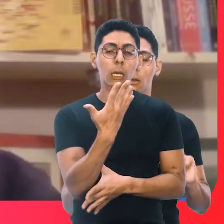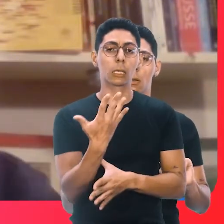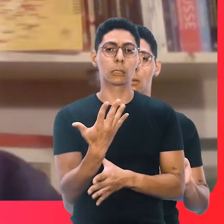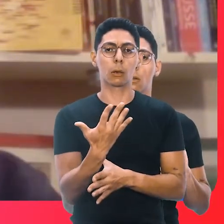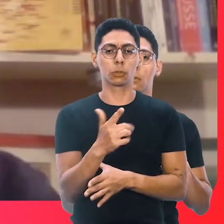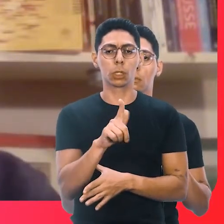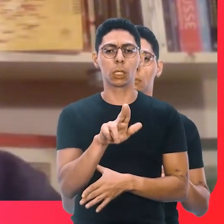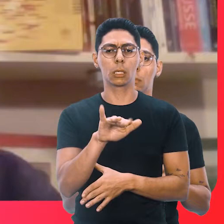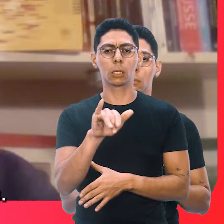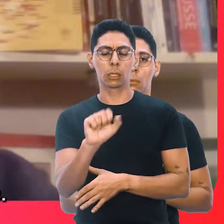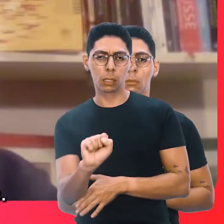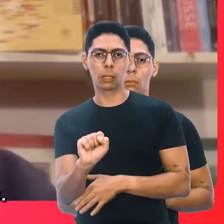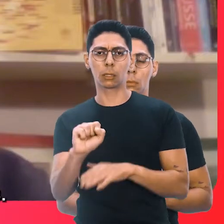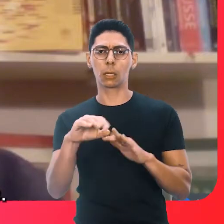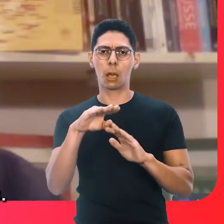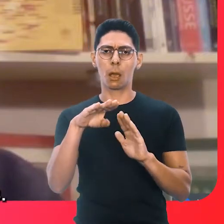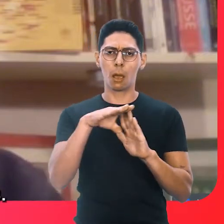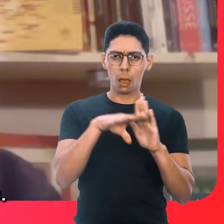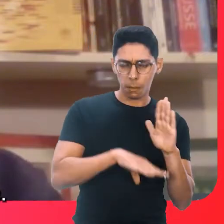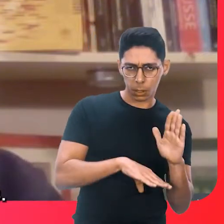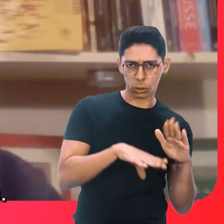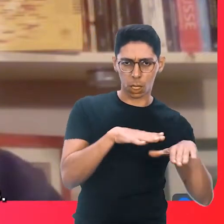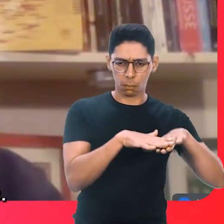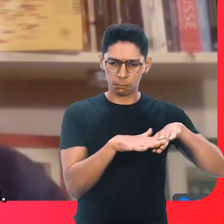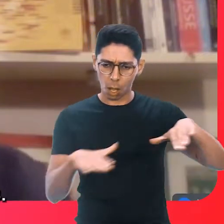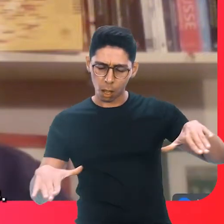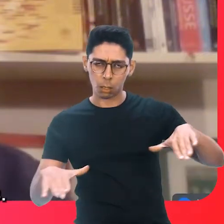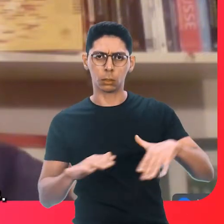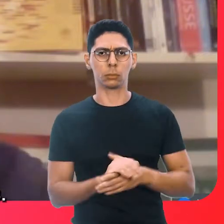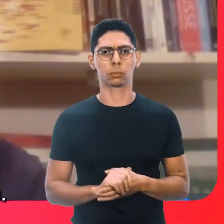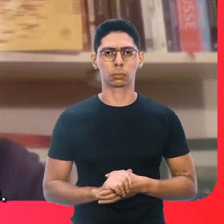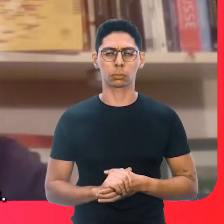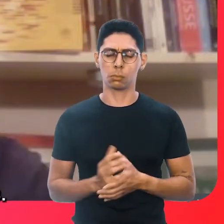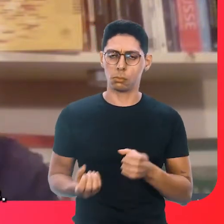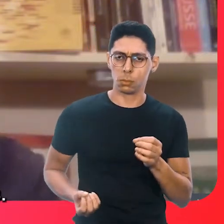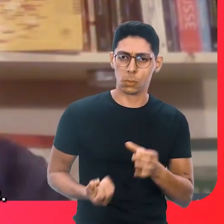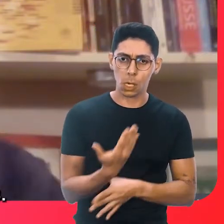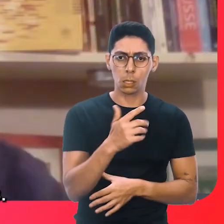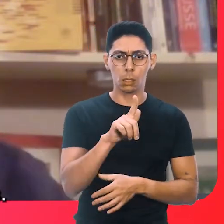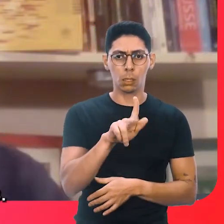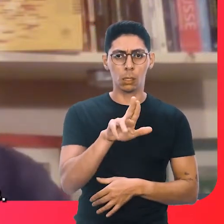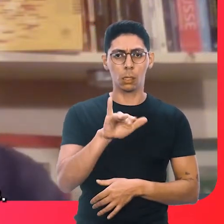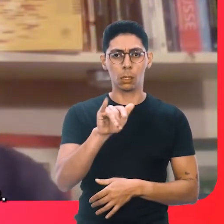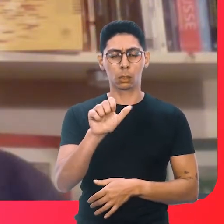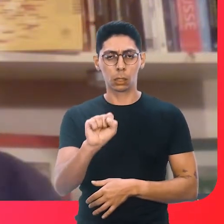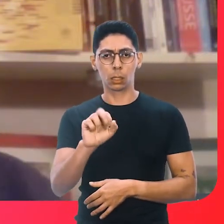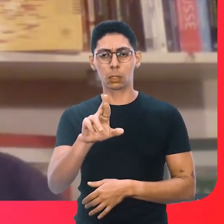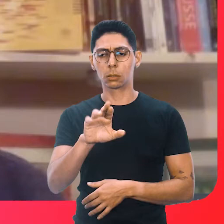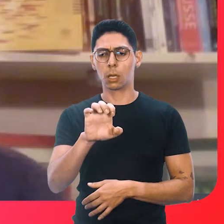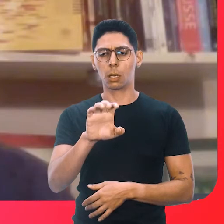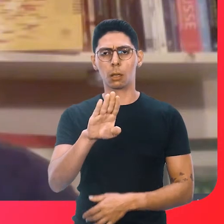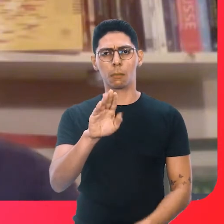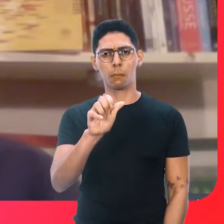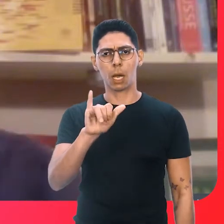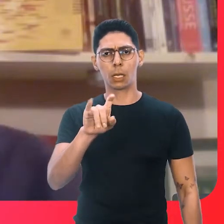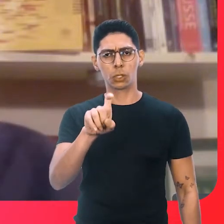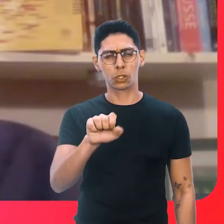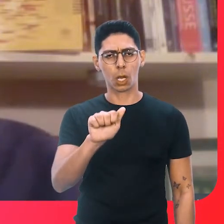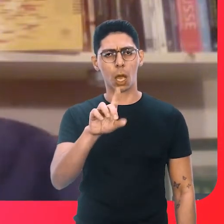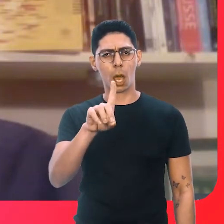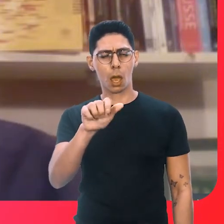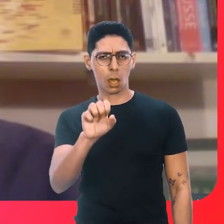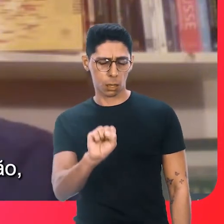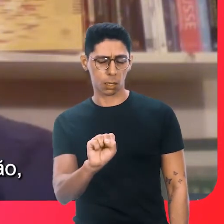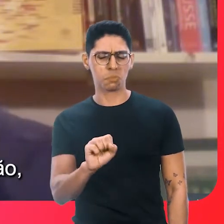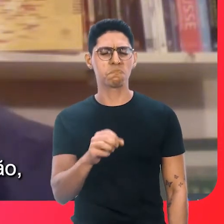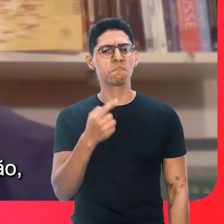guias rebaixadas. A nossa reivindicação era a implantação de guias rebaixadas. E olha só que interessante,